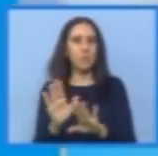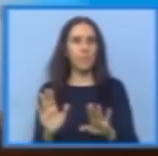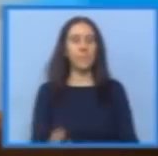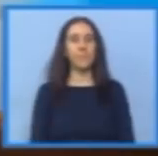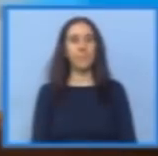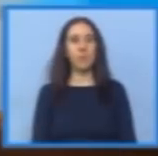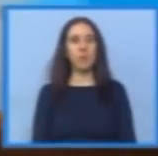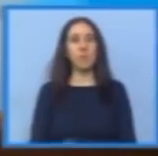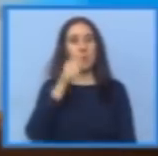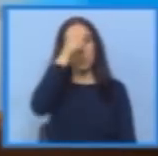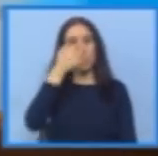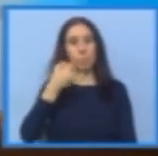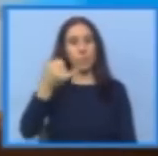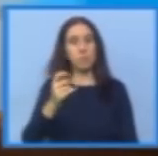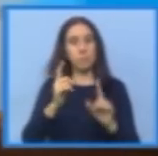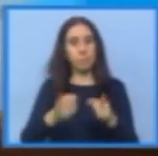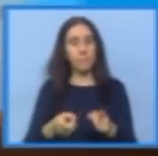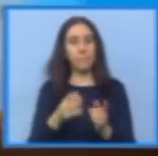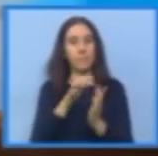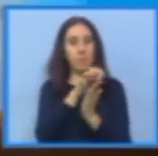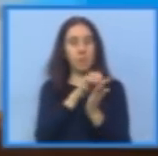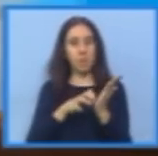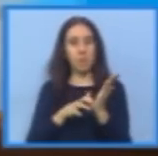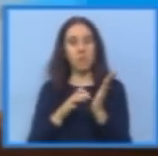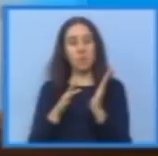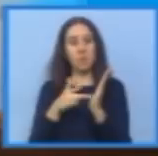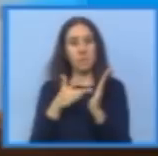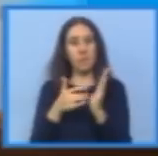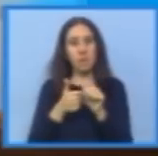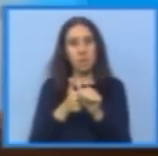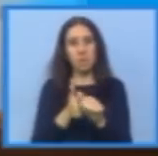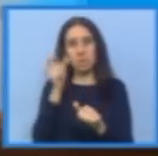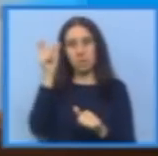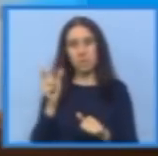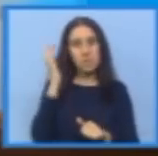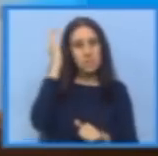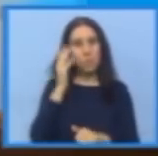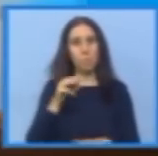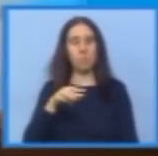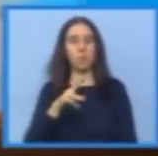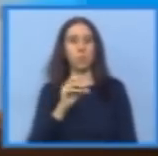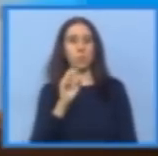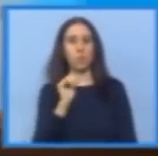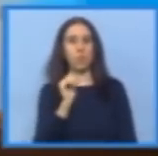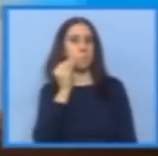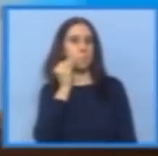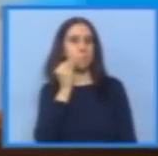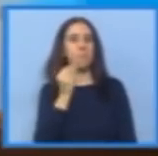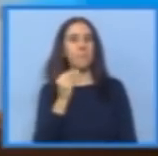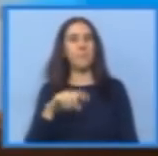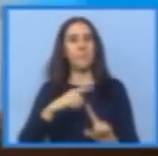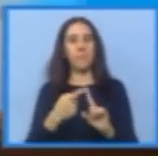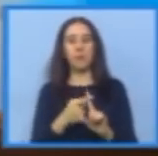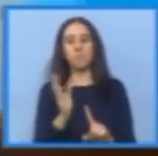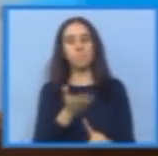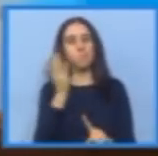próximo domingo, as liturgias vão pegar no Evangelho de São Marcos. Assim acontece no ritmo de cada ano